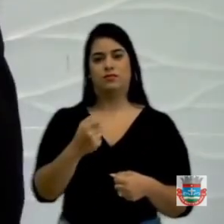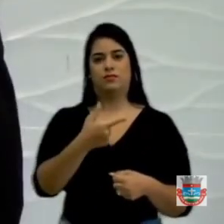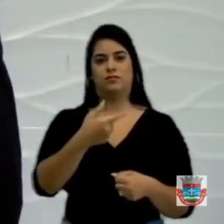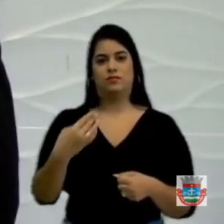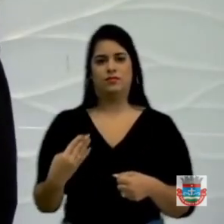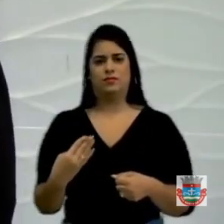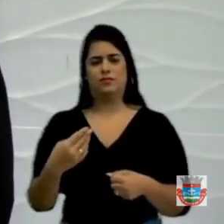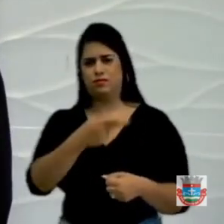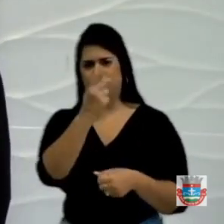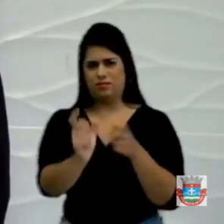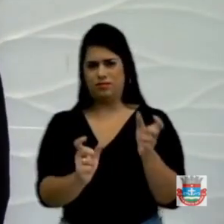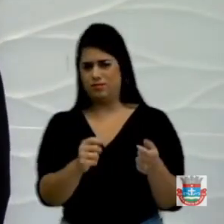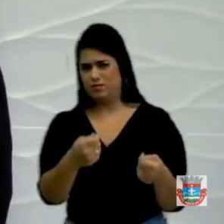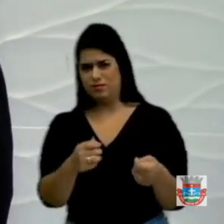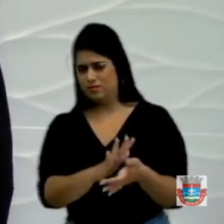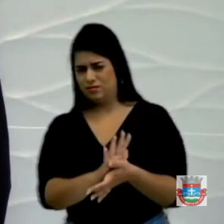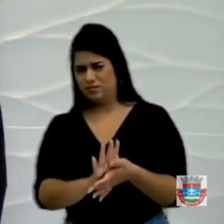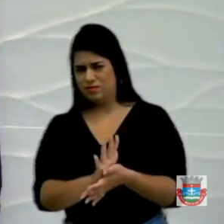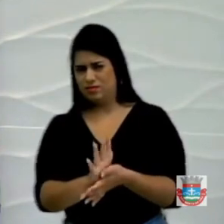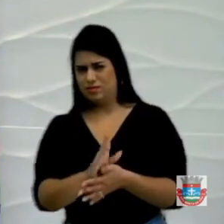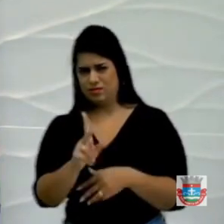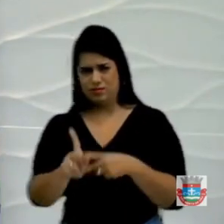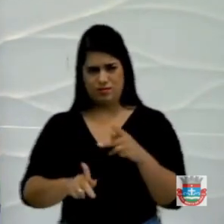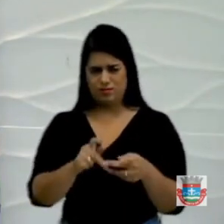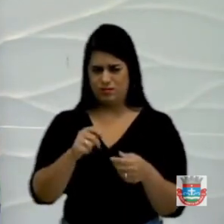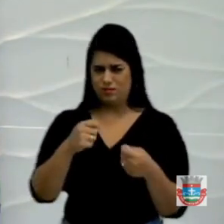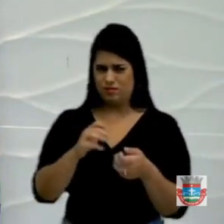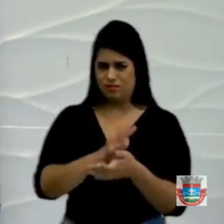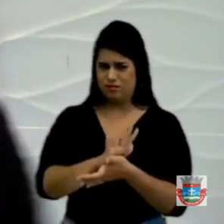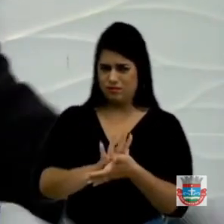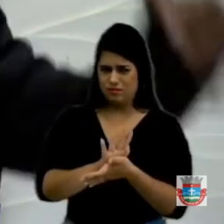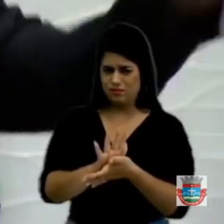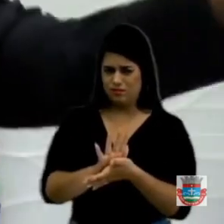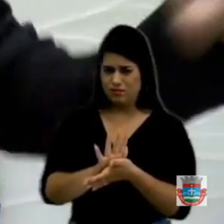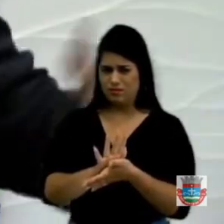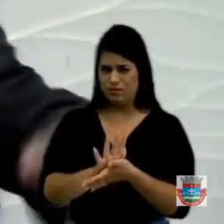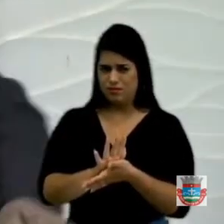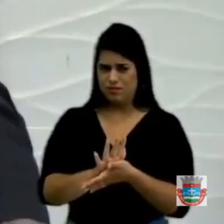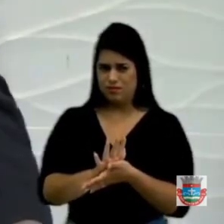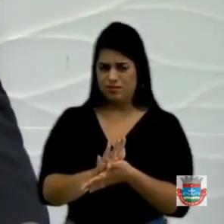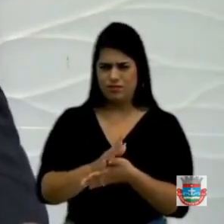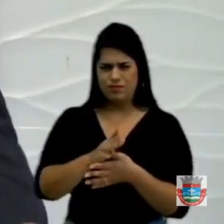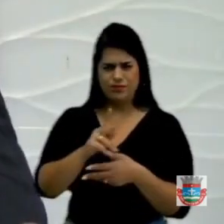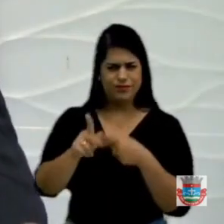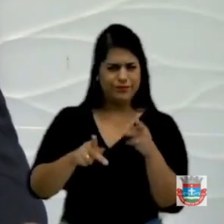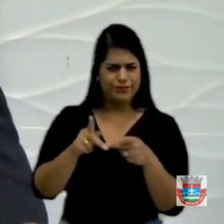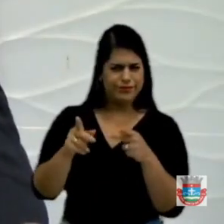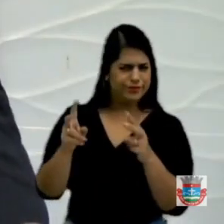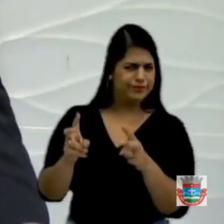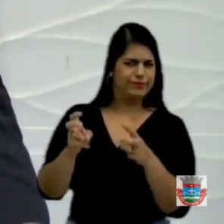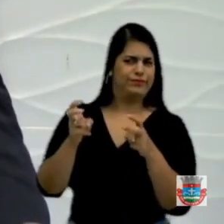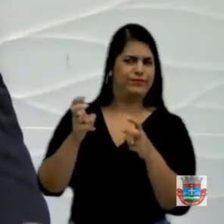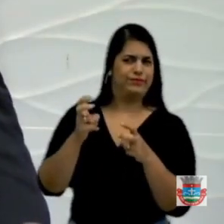não, era? O povo não precisava não? Será que o povo não está vendo?